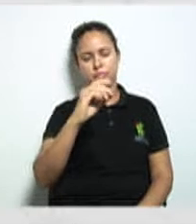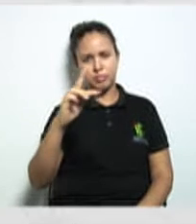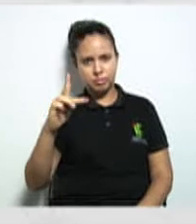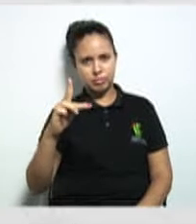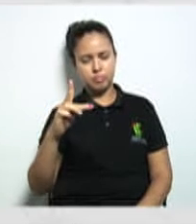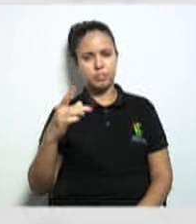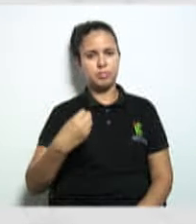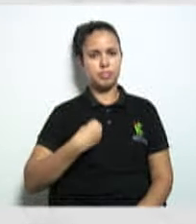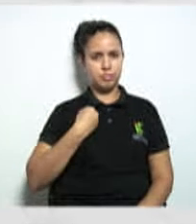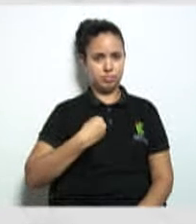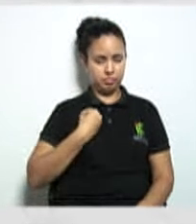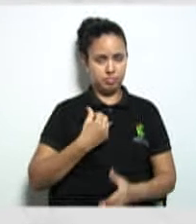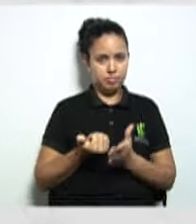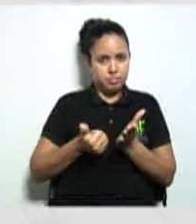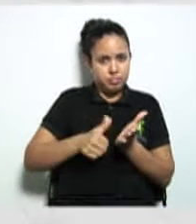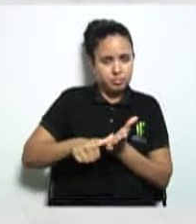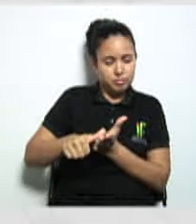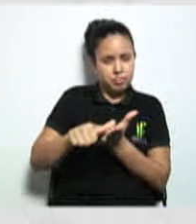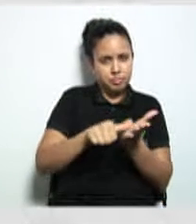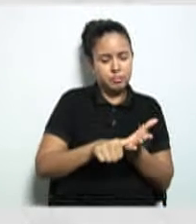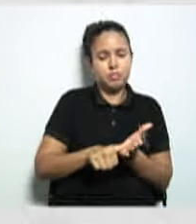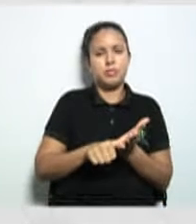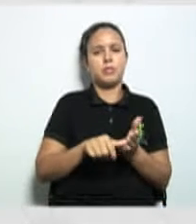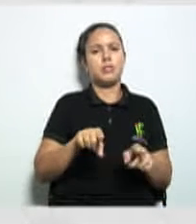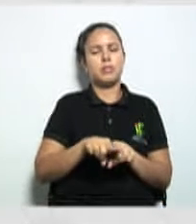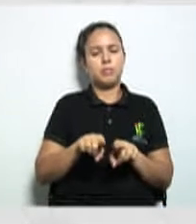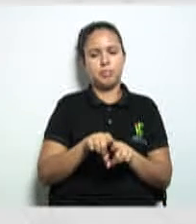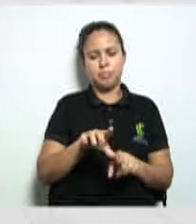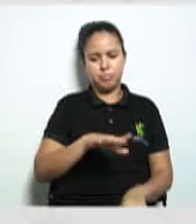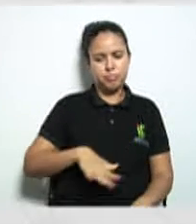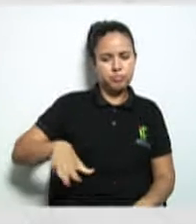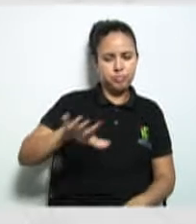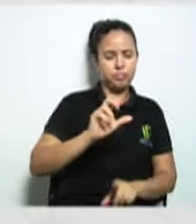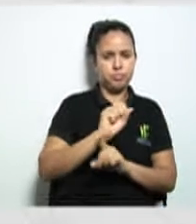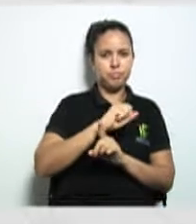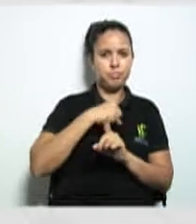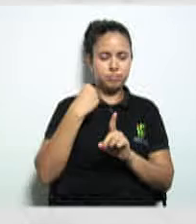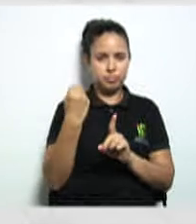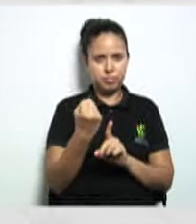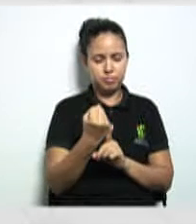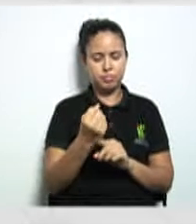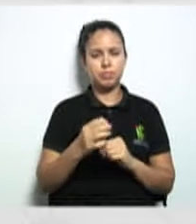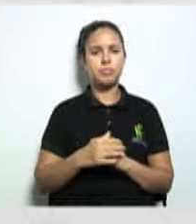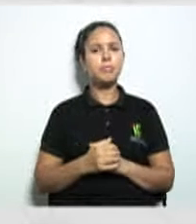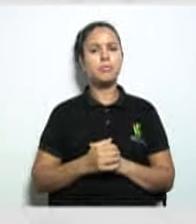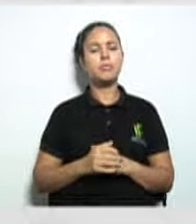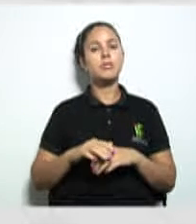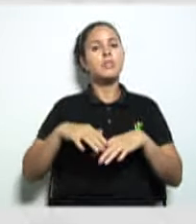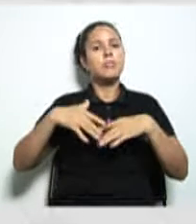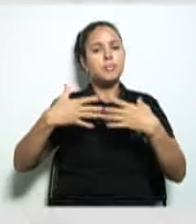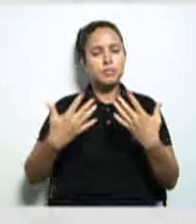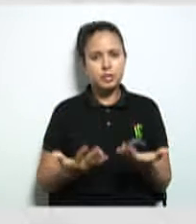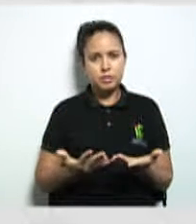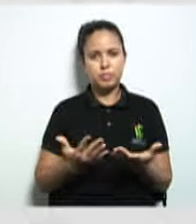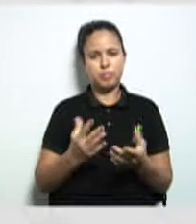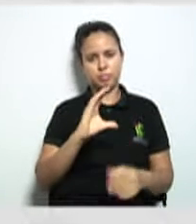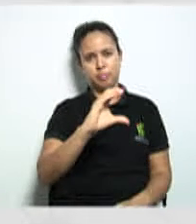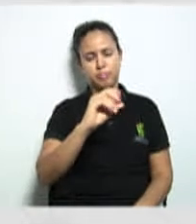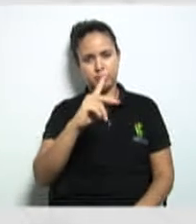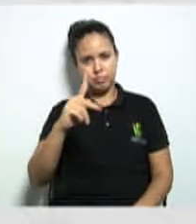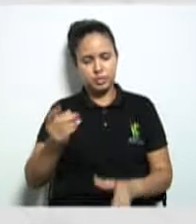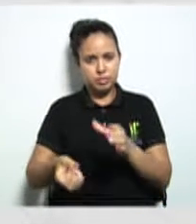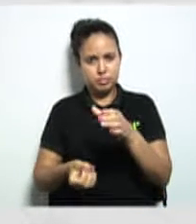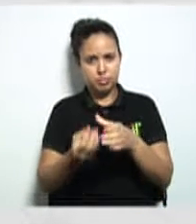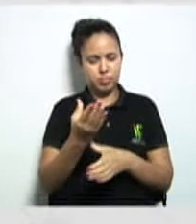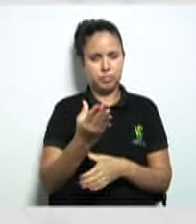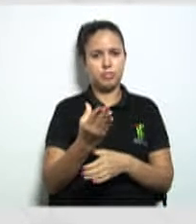também. Vamos lá. Então, o cooperativismo, ele surgiu na Inglaterra